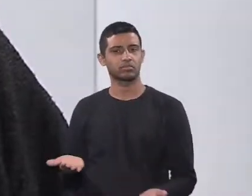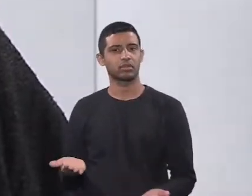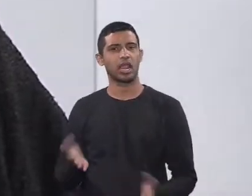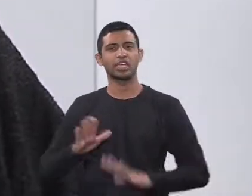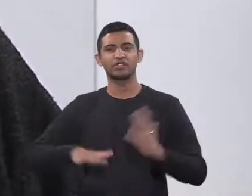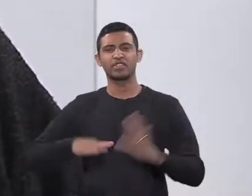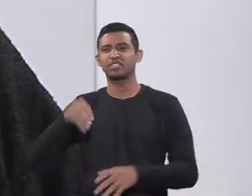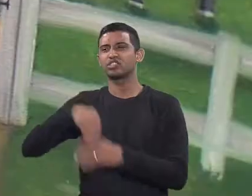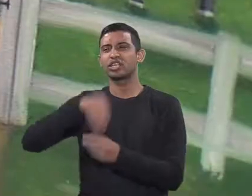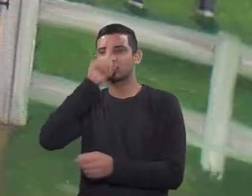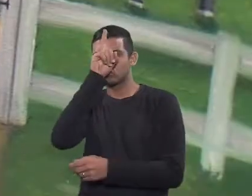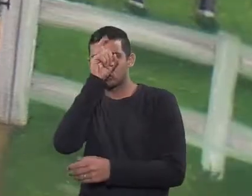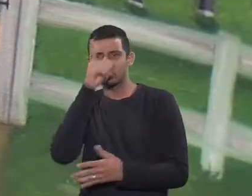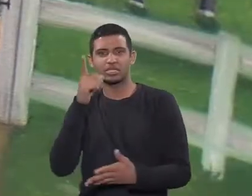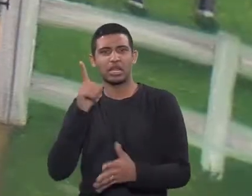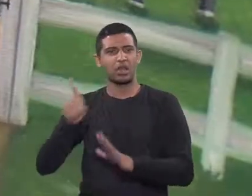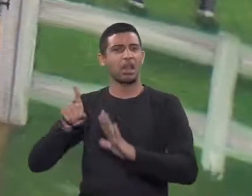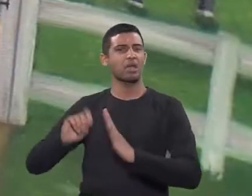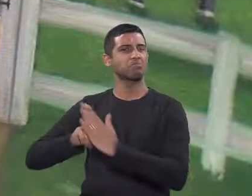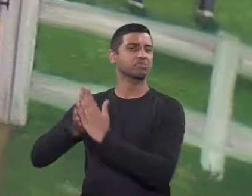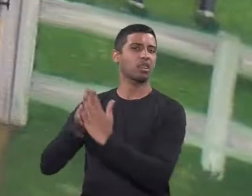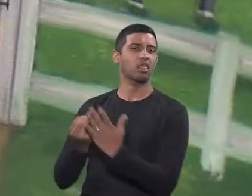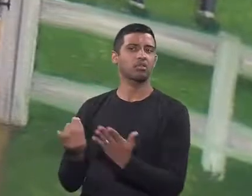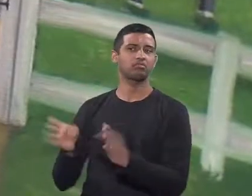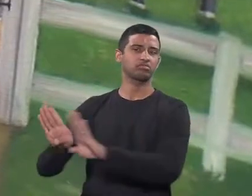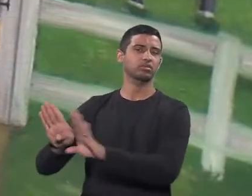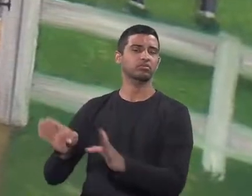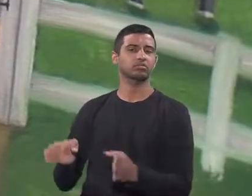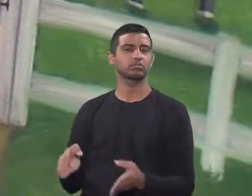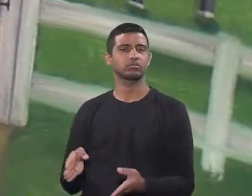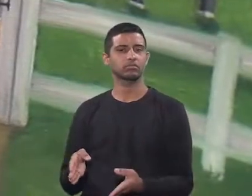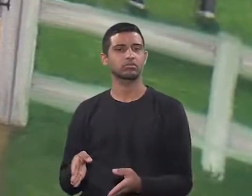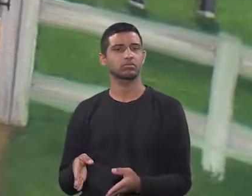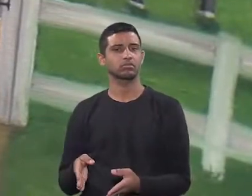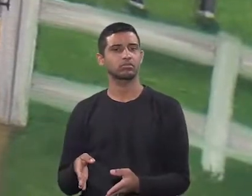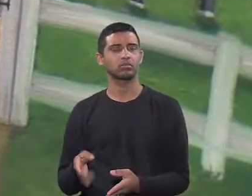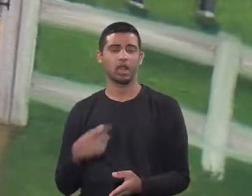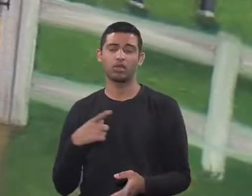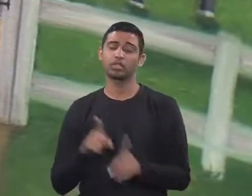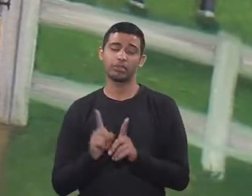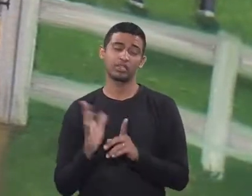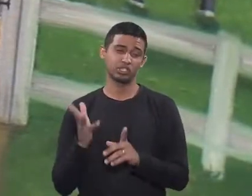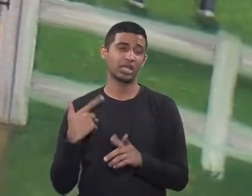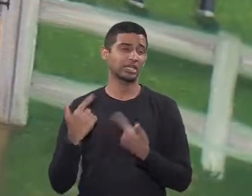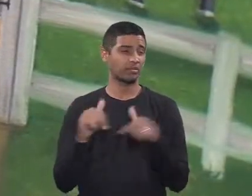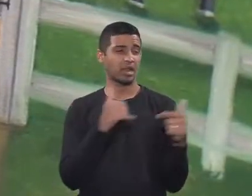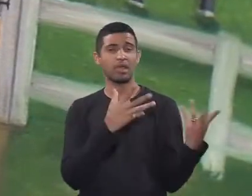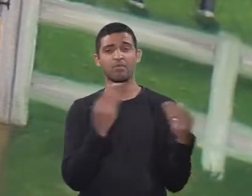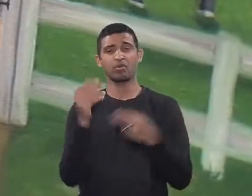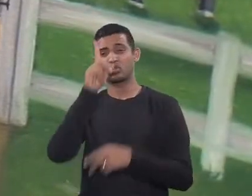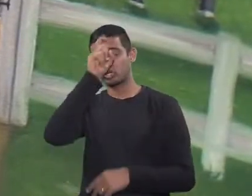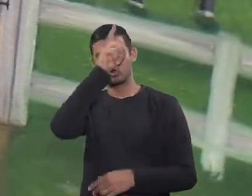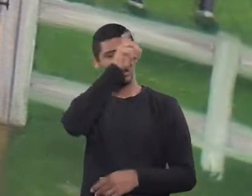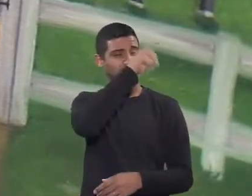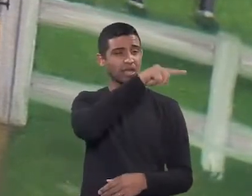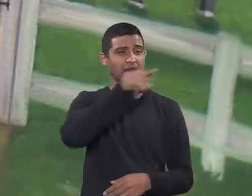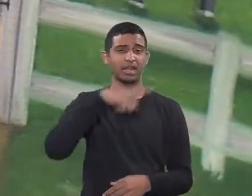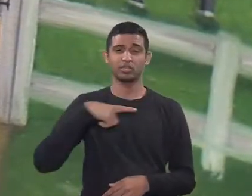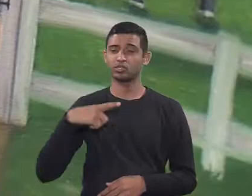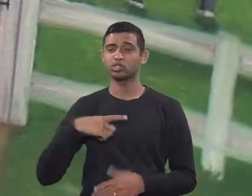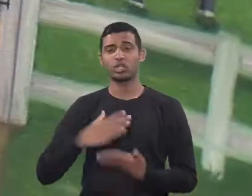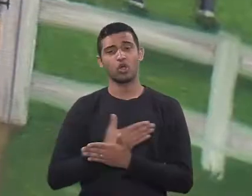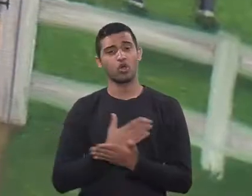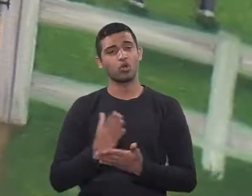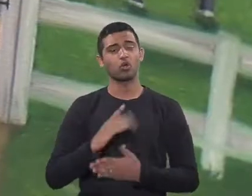trancadas em hospitais que aceitassem. E eu mesma trabalhei em muitos desses hospitais, elas realmente